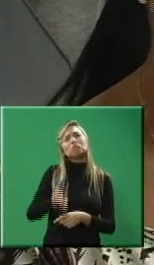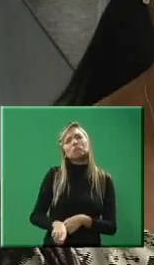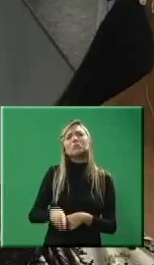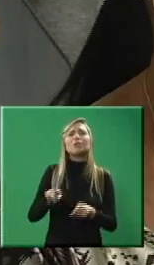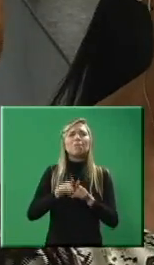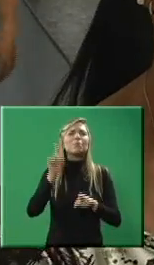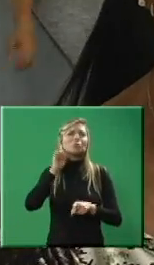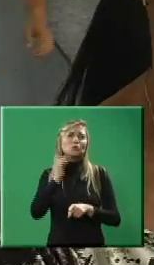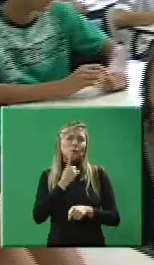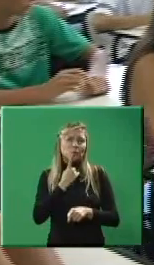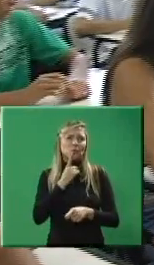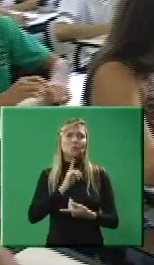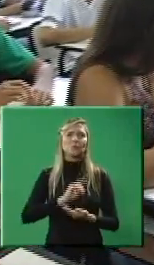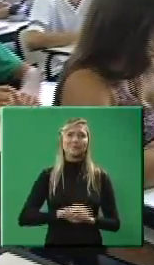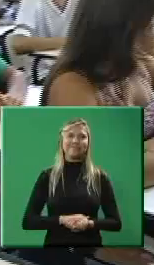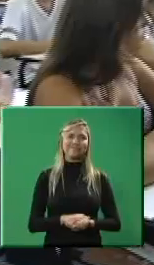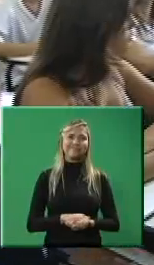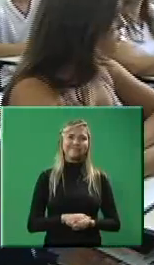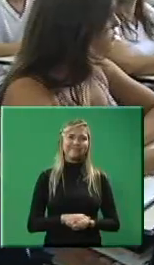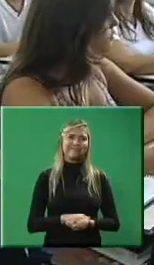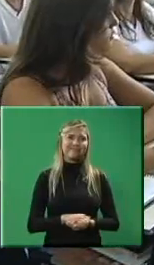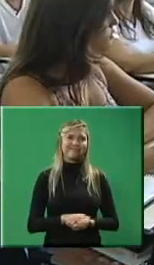com deficiências auditivas.